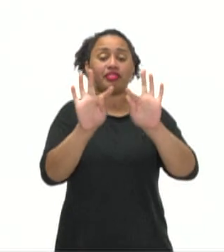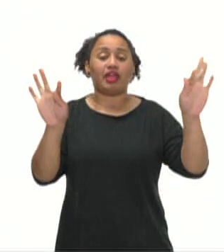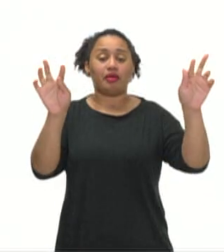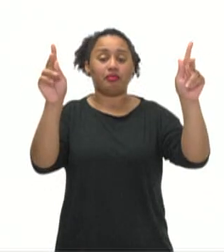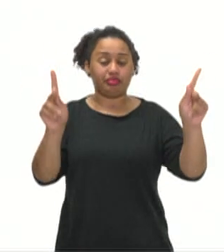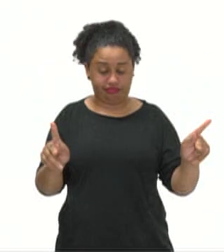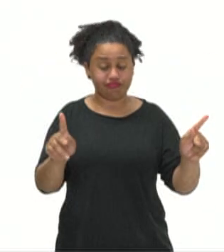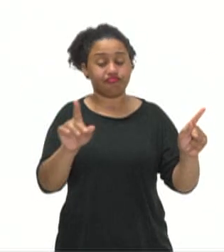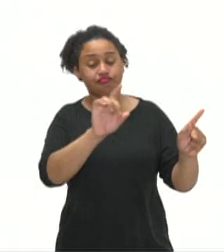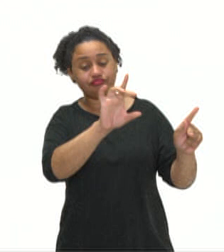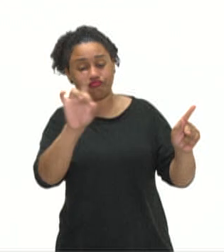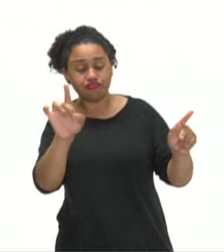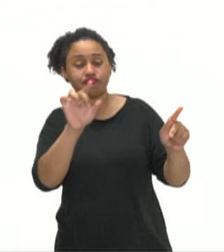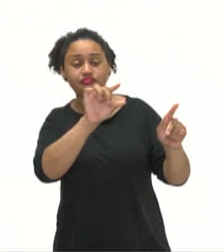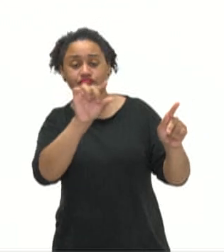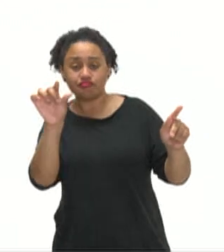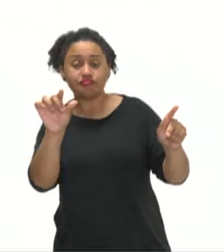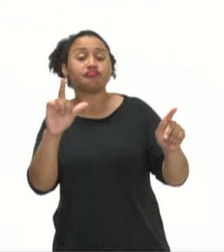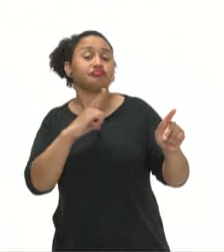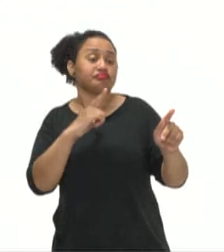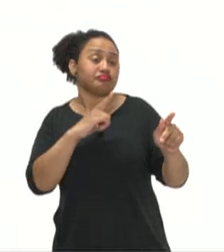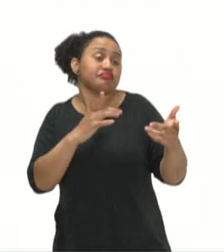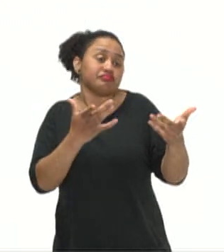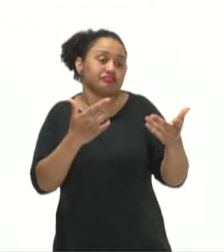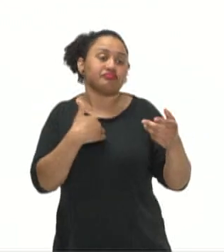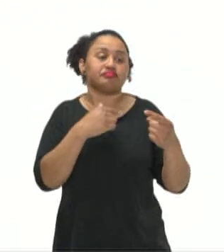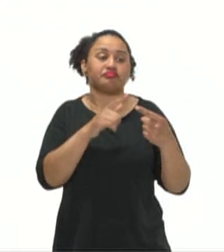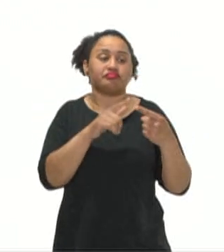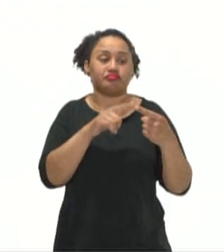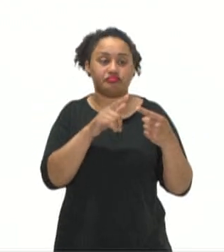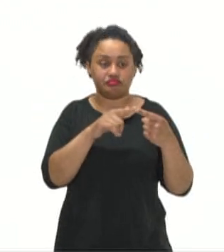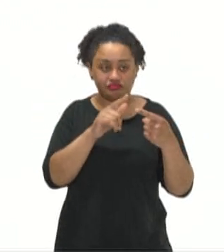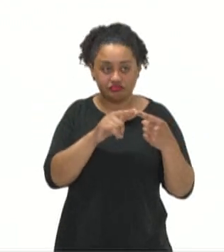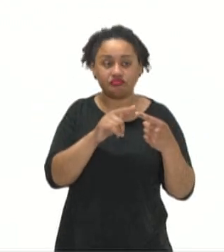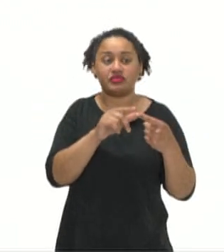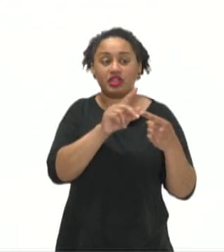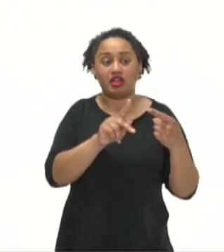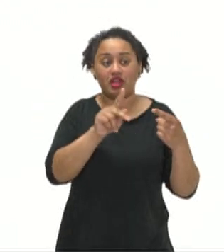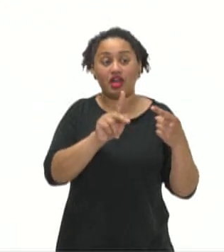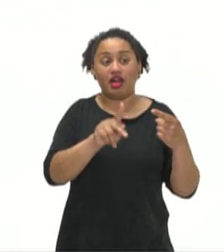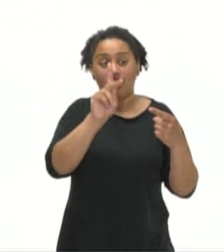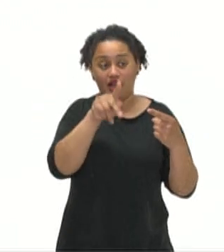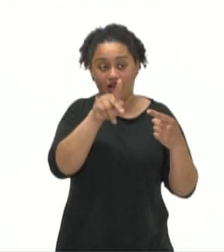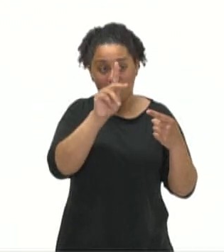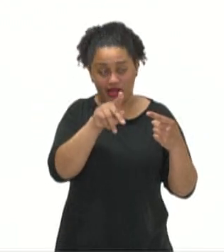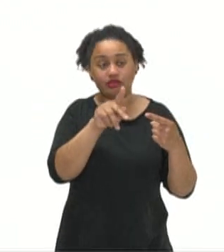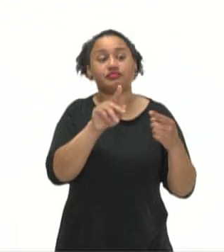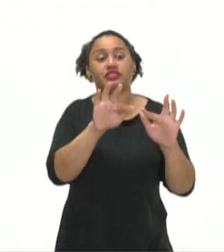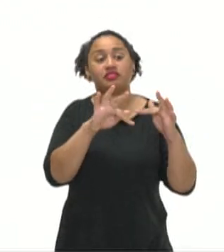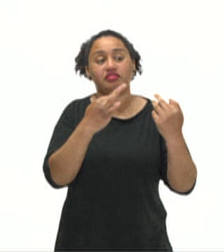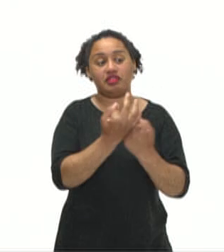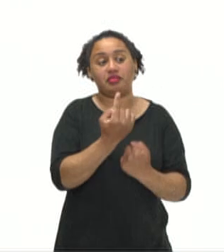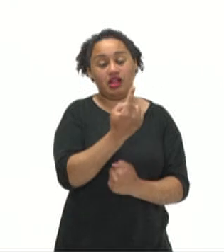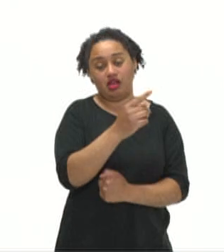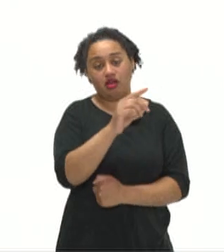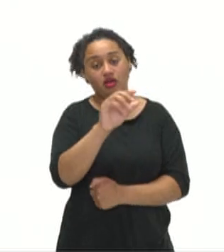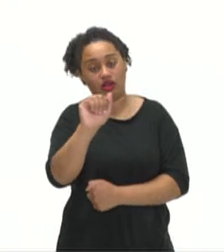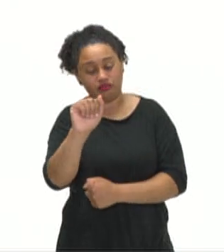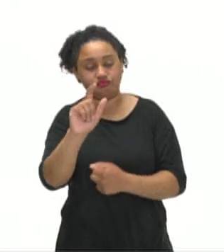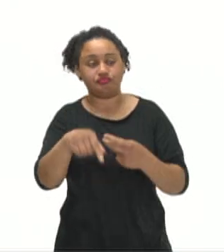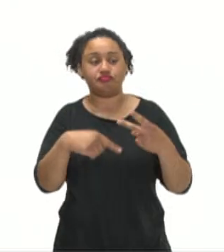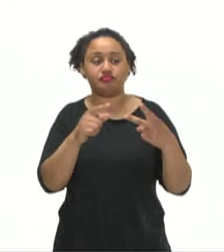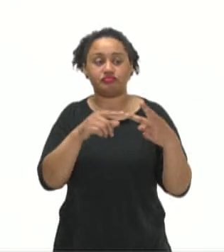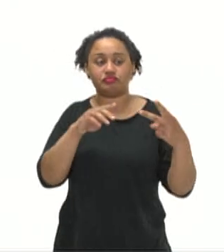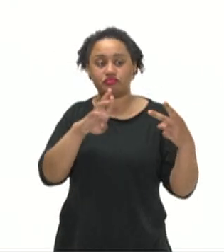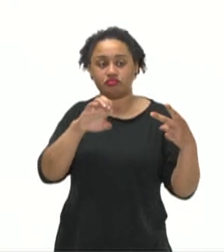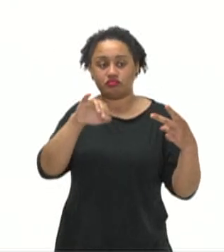elemento pertence? Então, de acordo com o enunciado, temos o potássio, símbolo K, da família 1 ou família 1A, o bromo